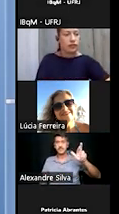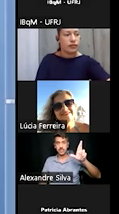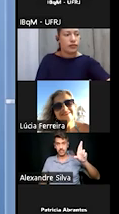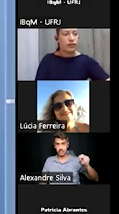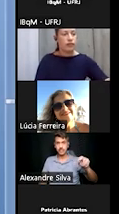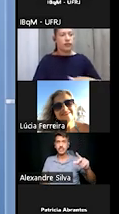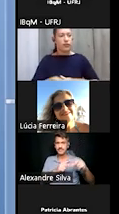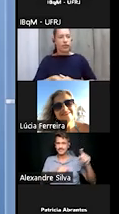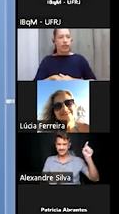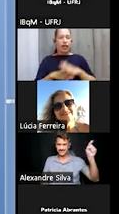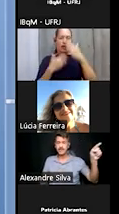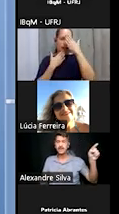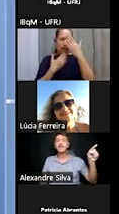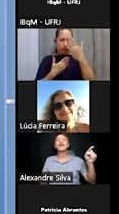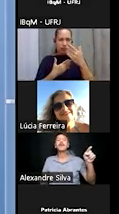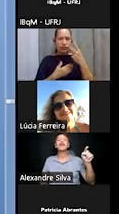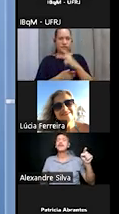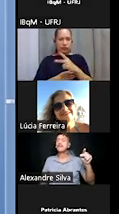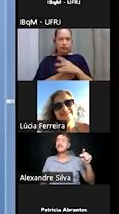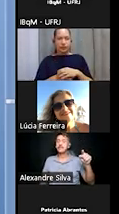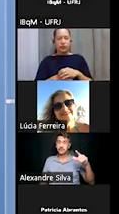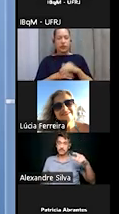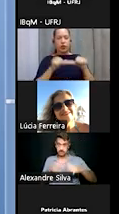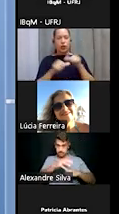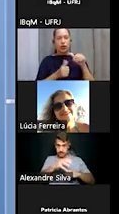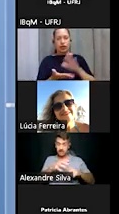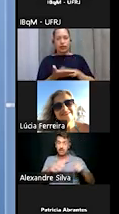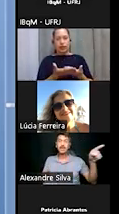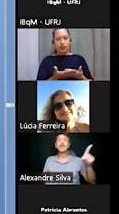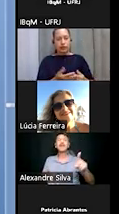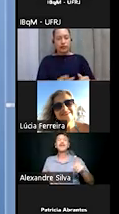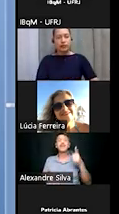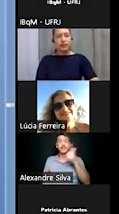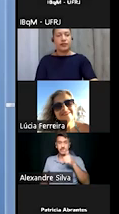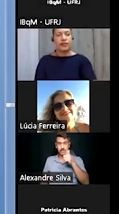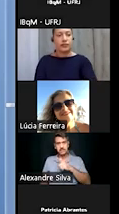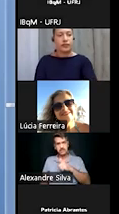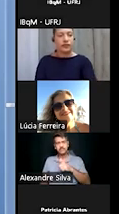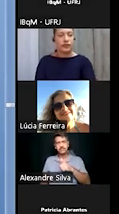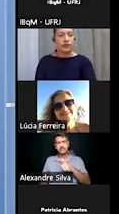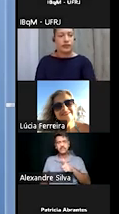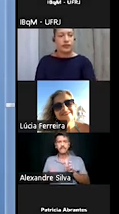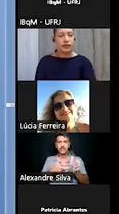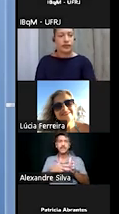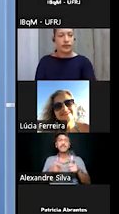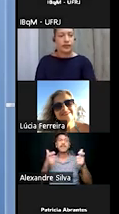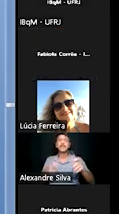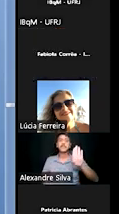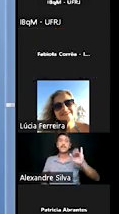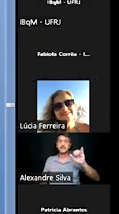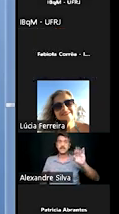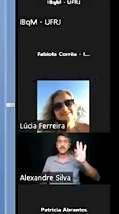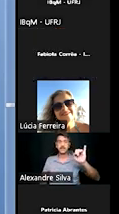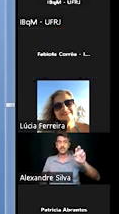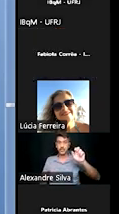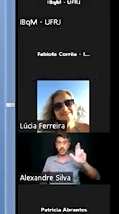ação industrial que há essa possibilidade dos fósseis serem encontrados. Na Bacia Potiguar, no Rio Grande do